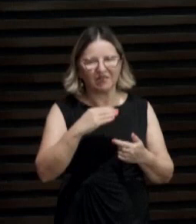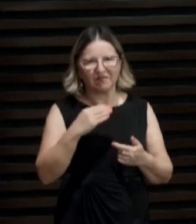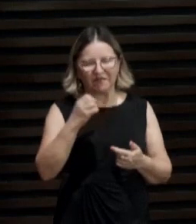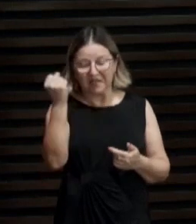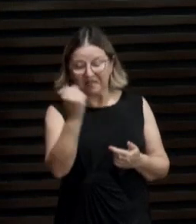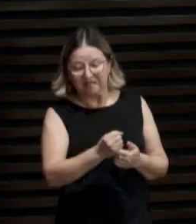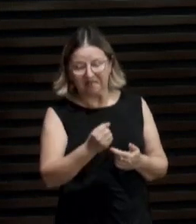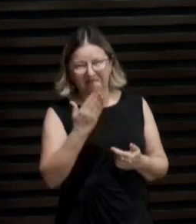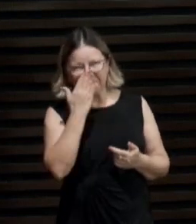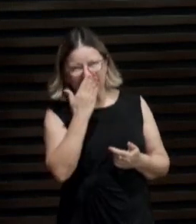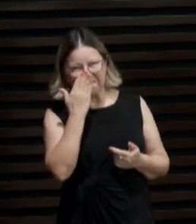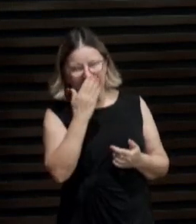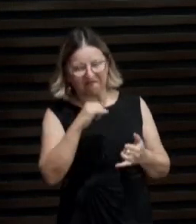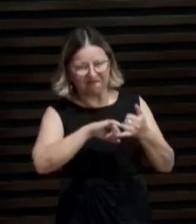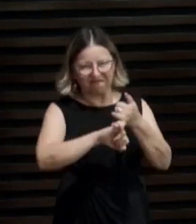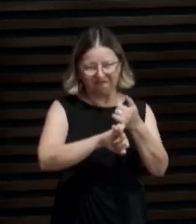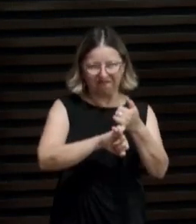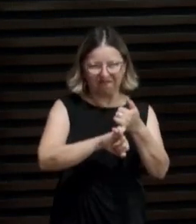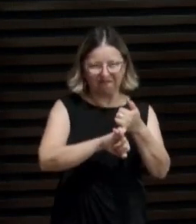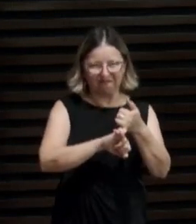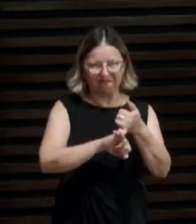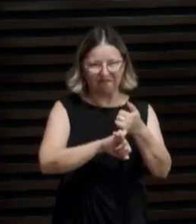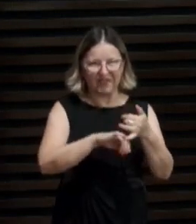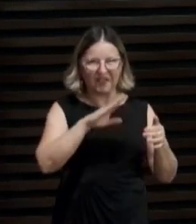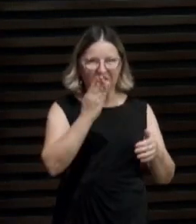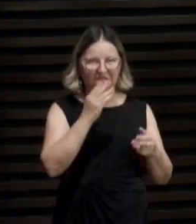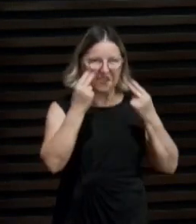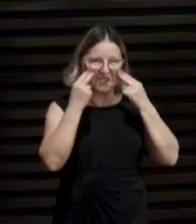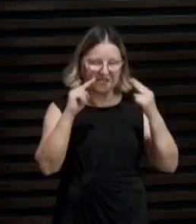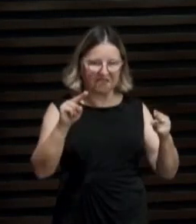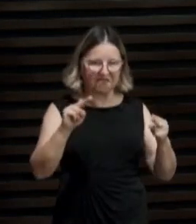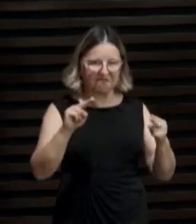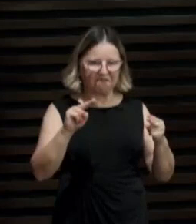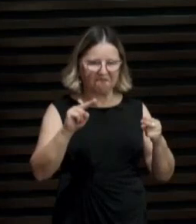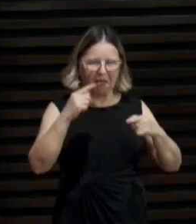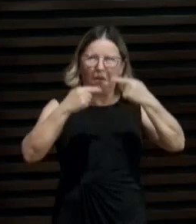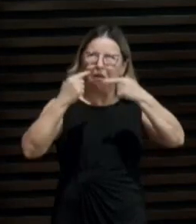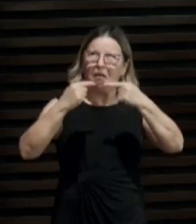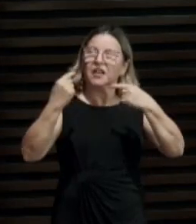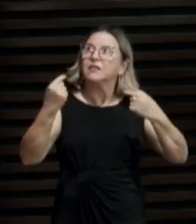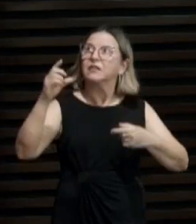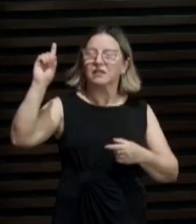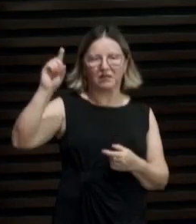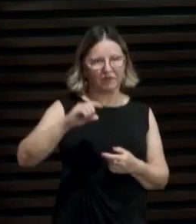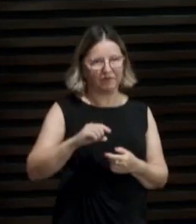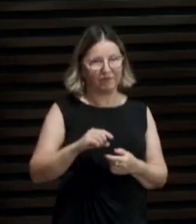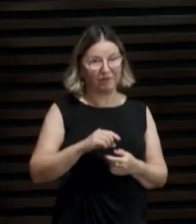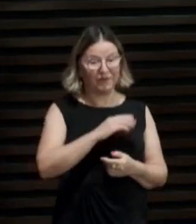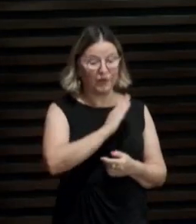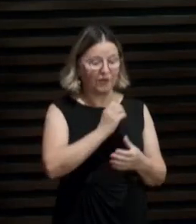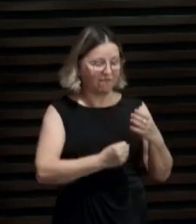furtos, falsos testemunhos, blasfêmias. É do coração do homem que procedem os maus